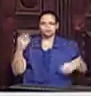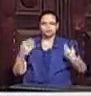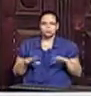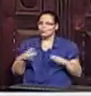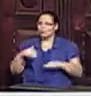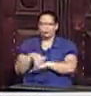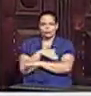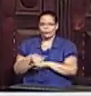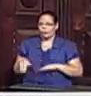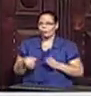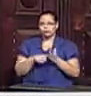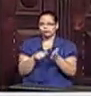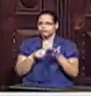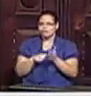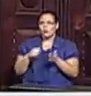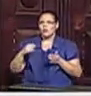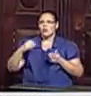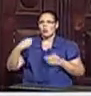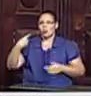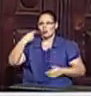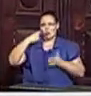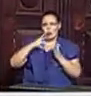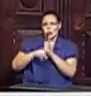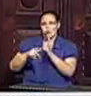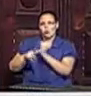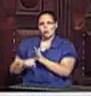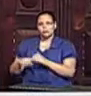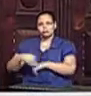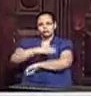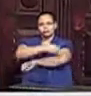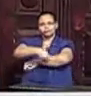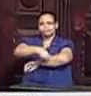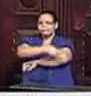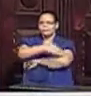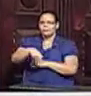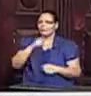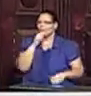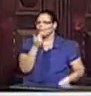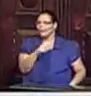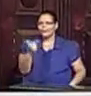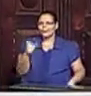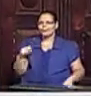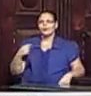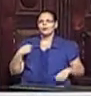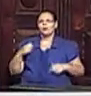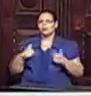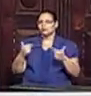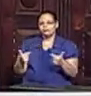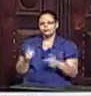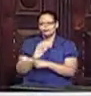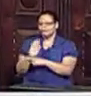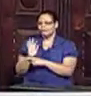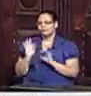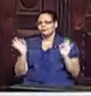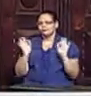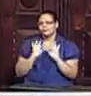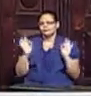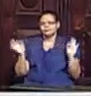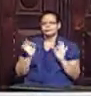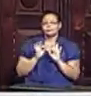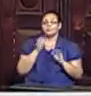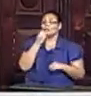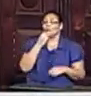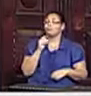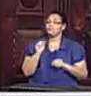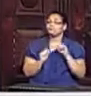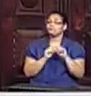para a rua, porque são roubados a cada esquina, e não existe nenhuma ação concentrada para isso. Agora, a parte